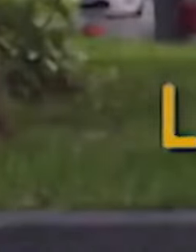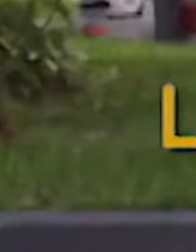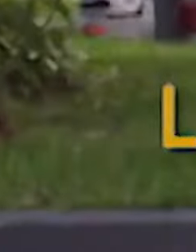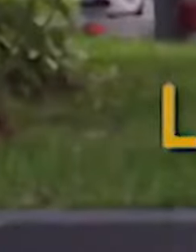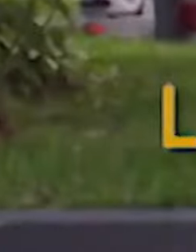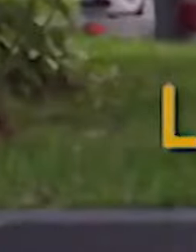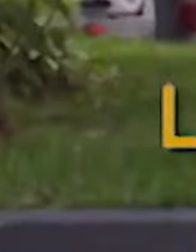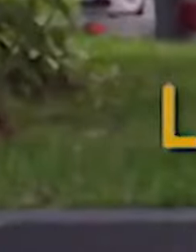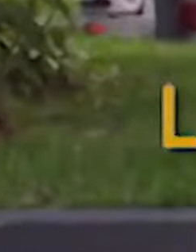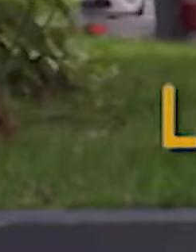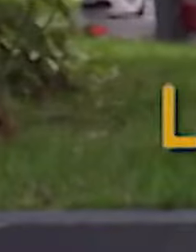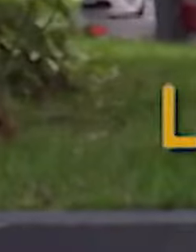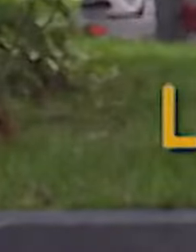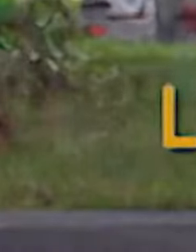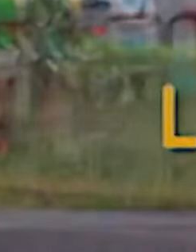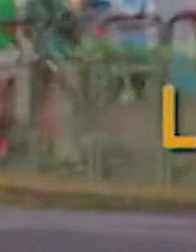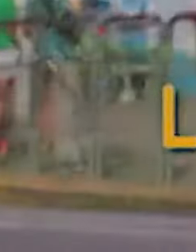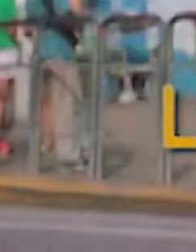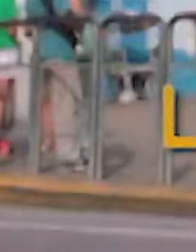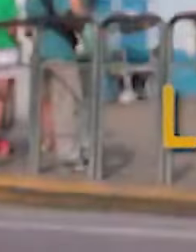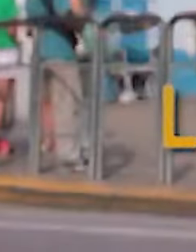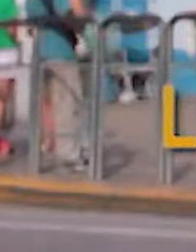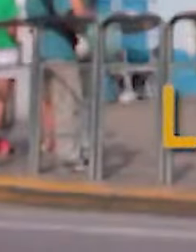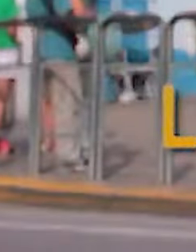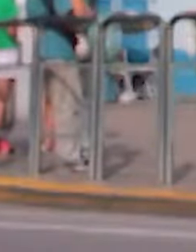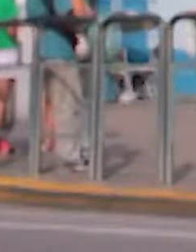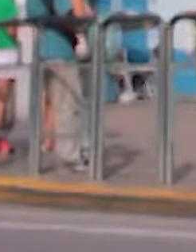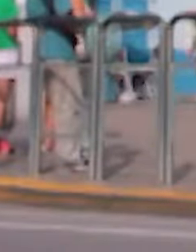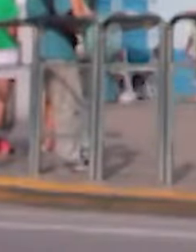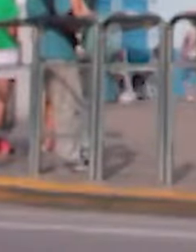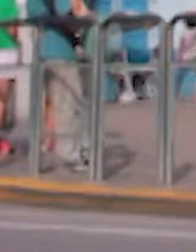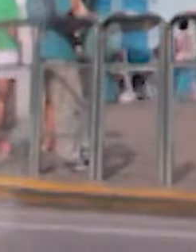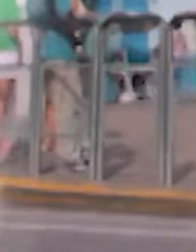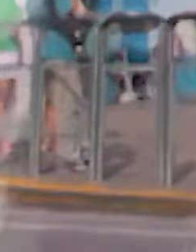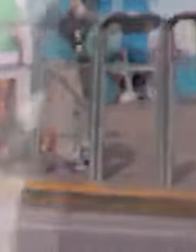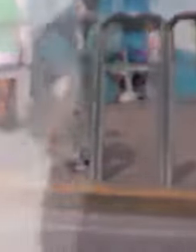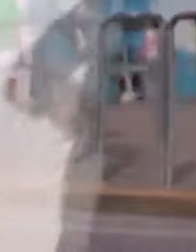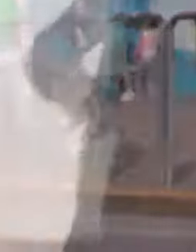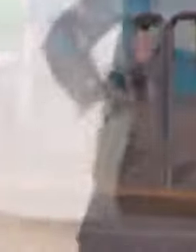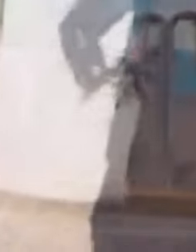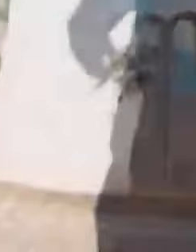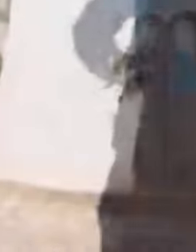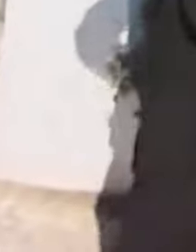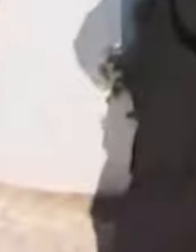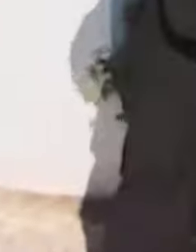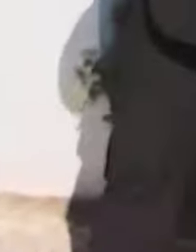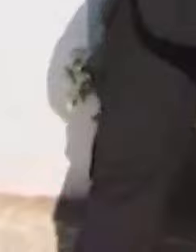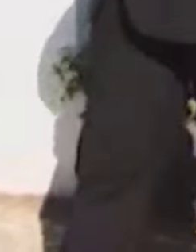Thank you.